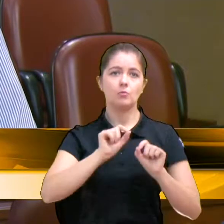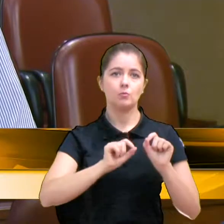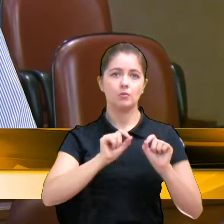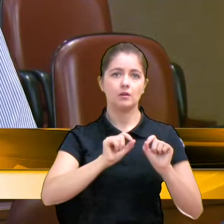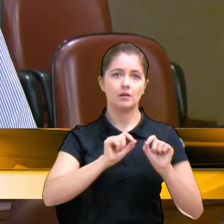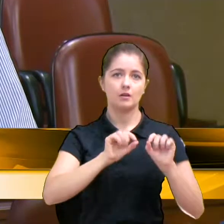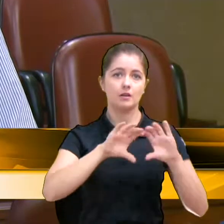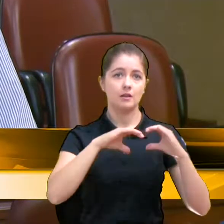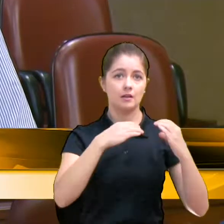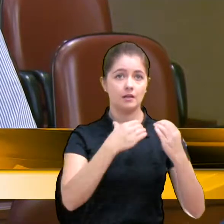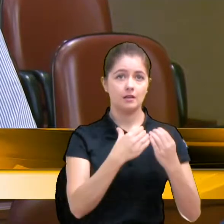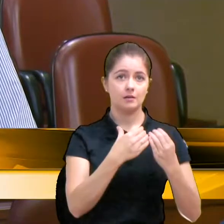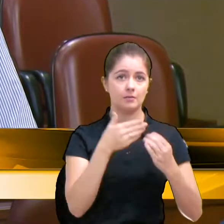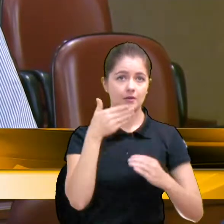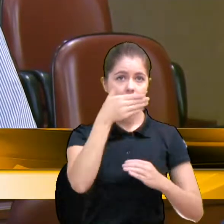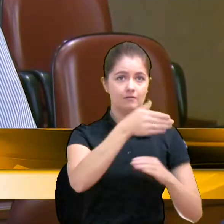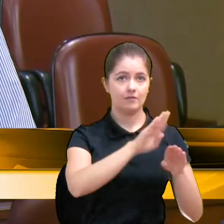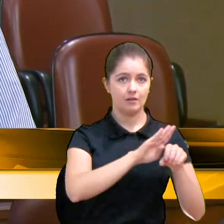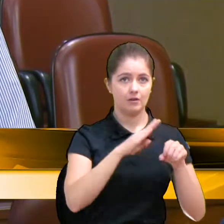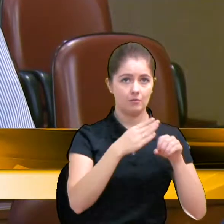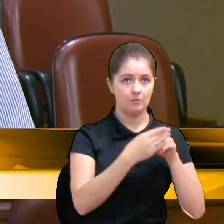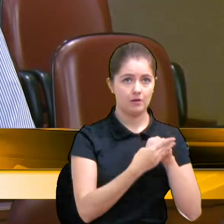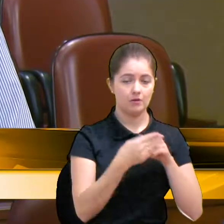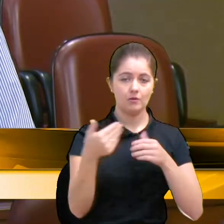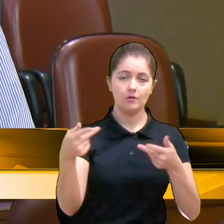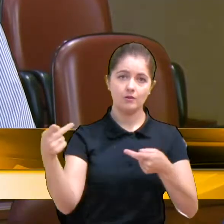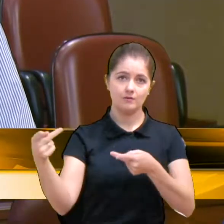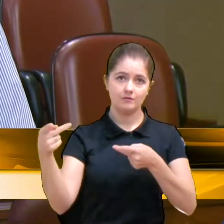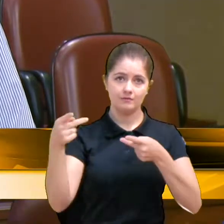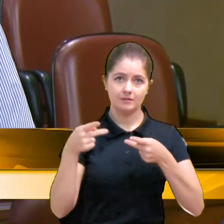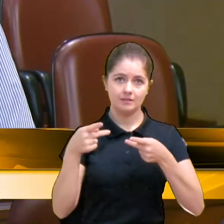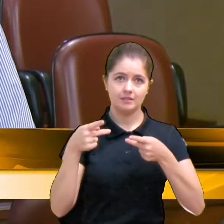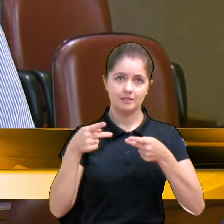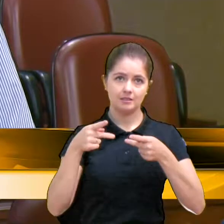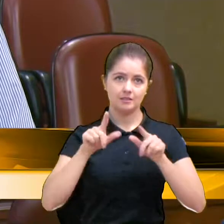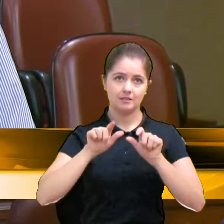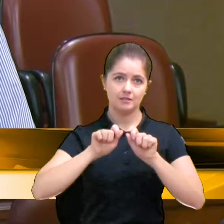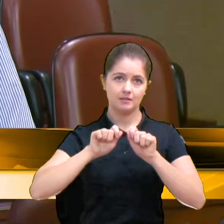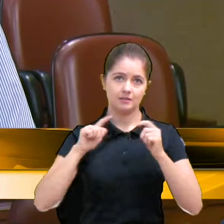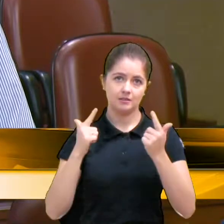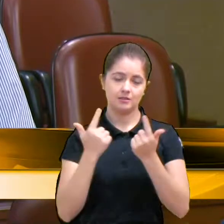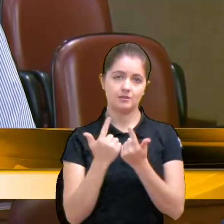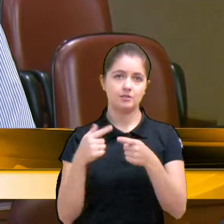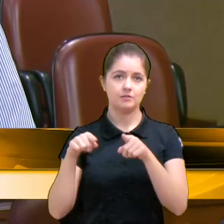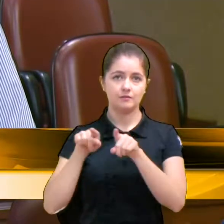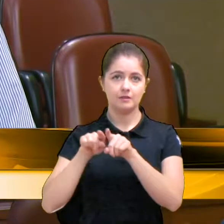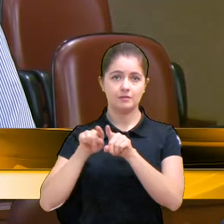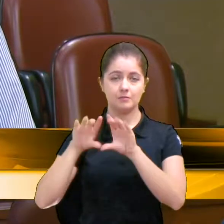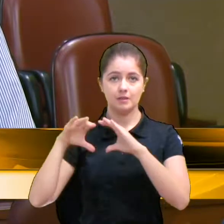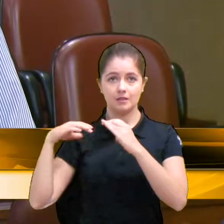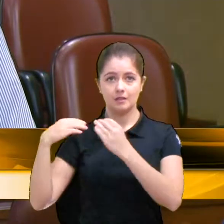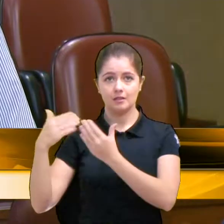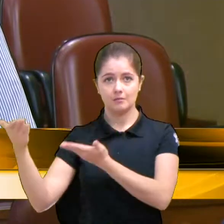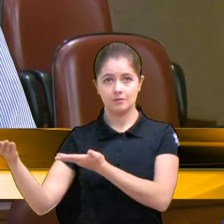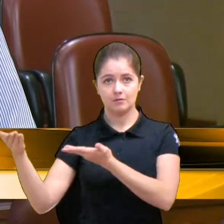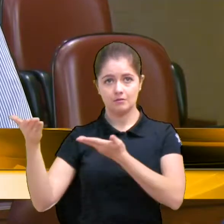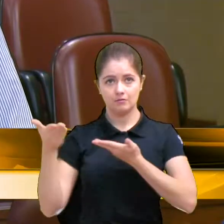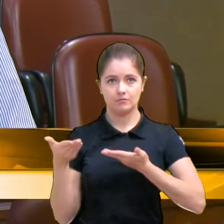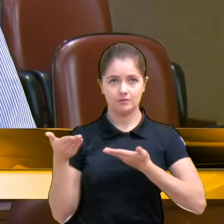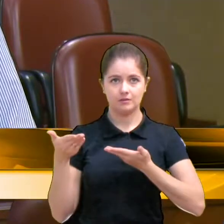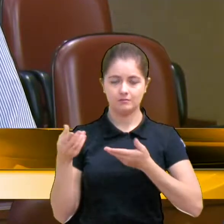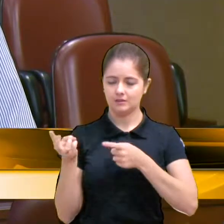Bairros, Visitas Legislativas e Câmara Convida. Na exposição de motivos, o autor informa que o projeto tem como